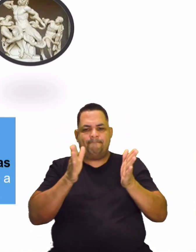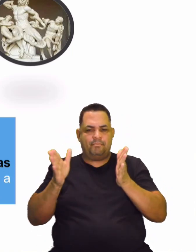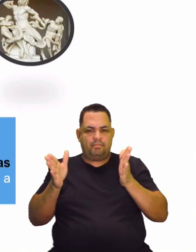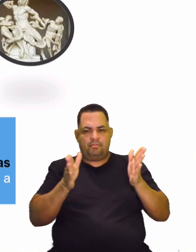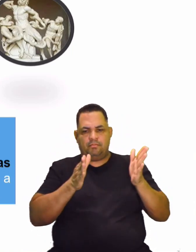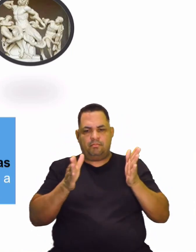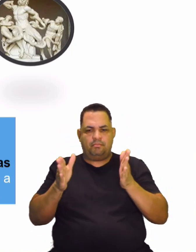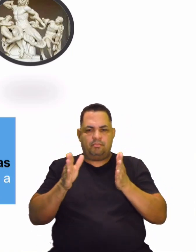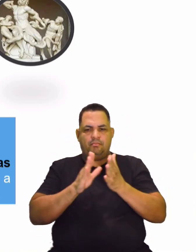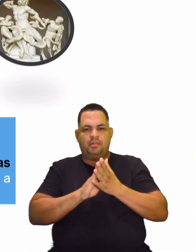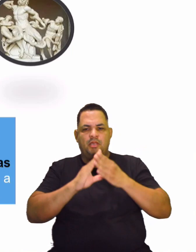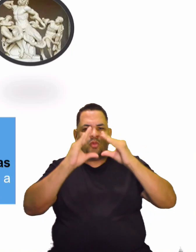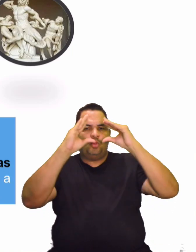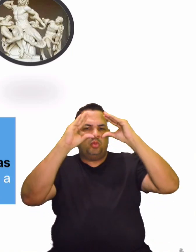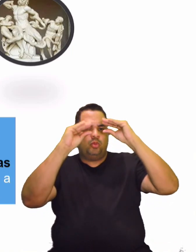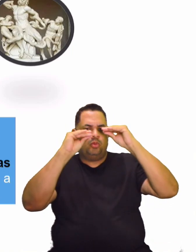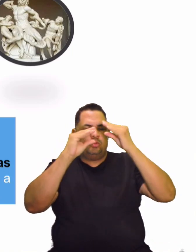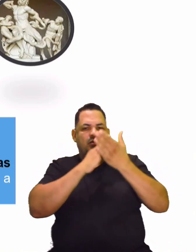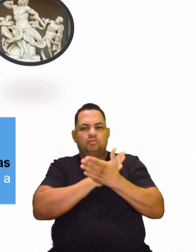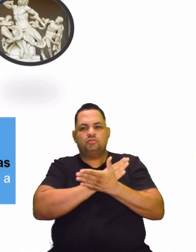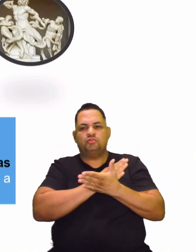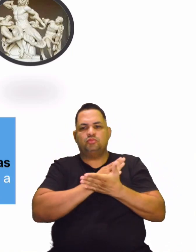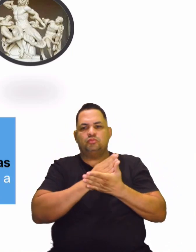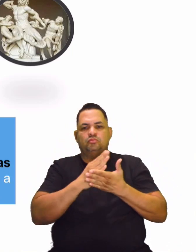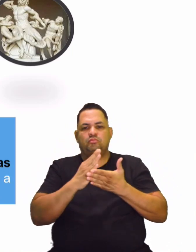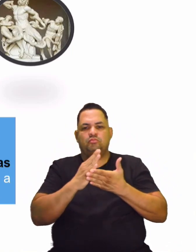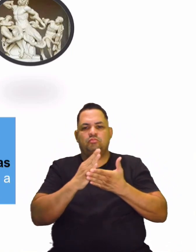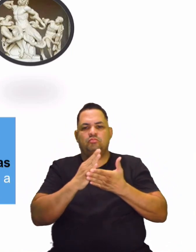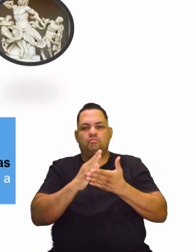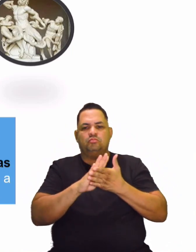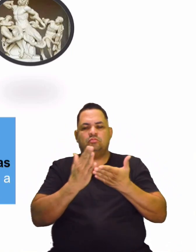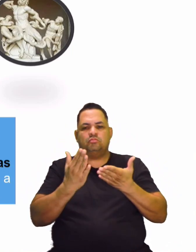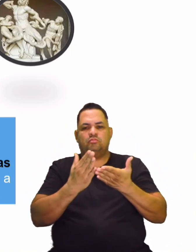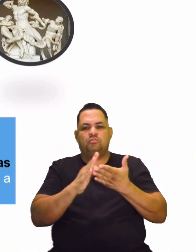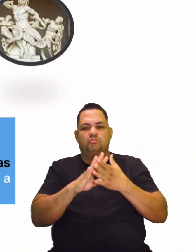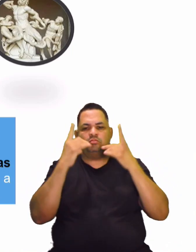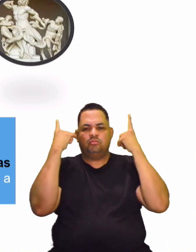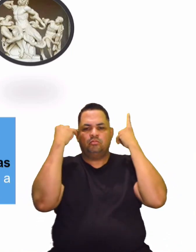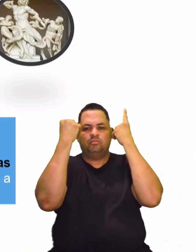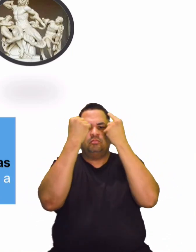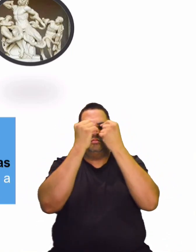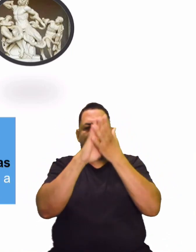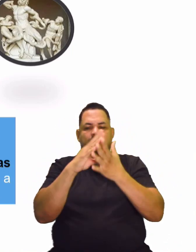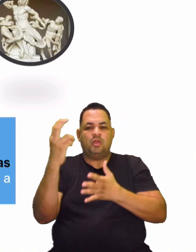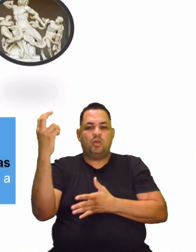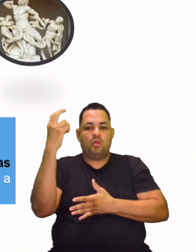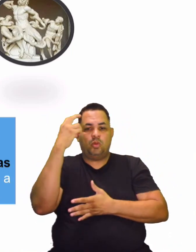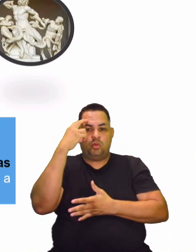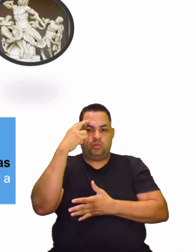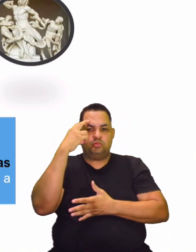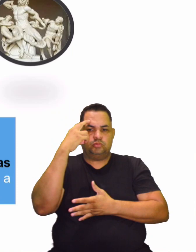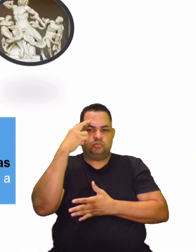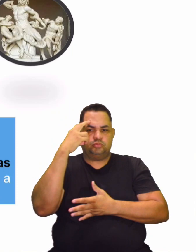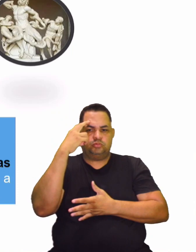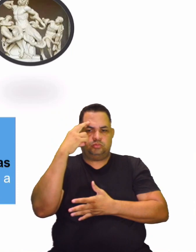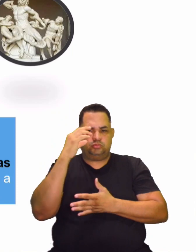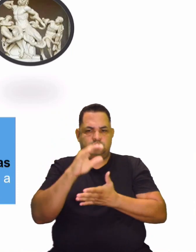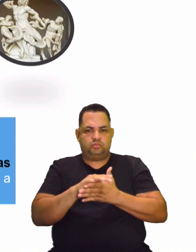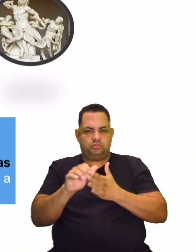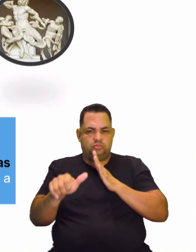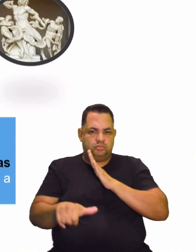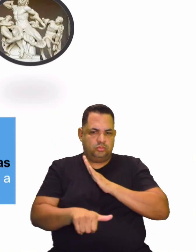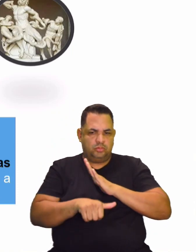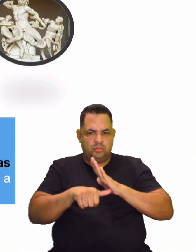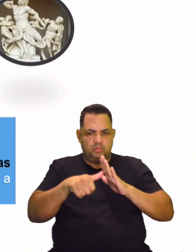do período arcaico, começou a aparecer na Grécia como uma cultura mais original. Então, foram uma civilização